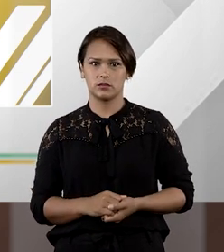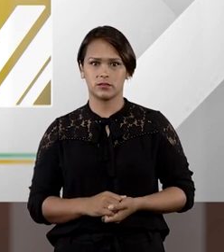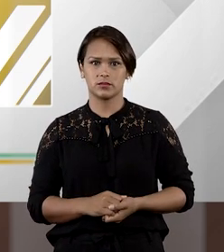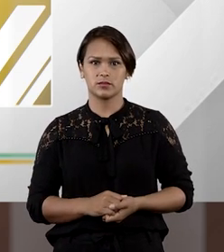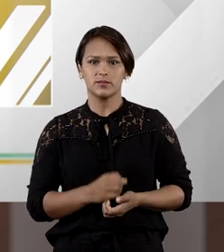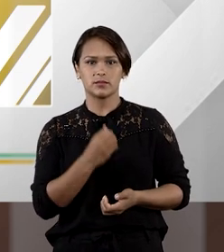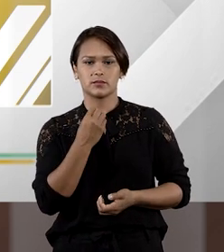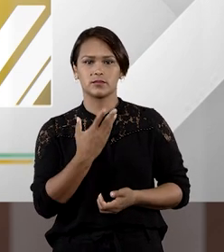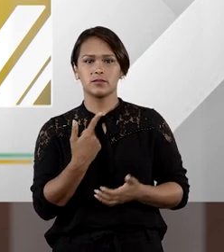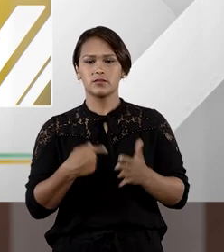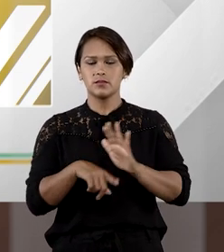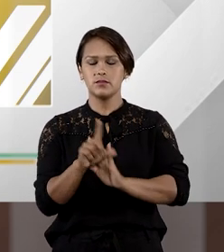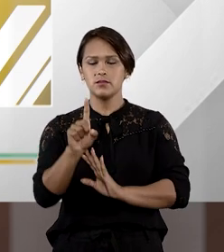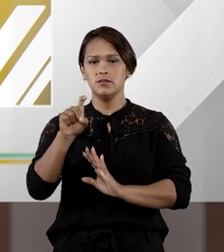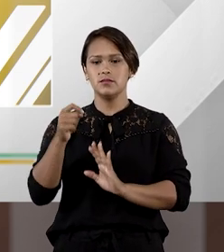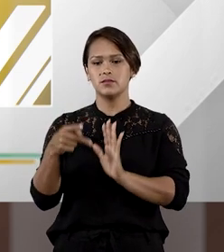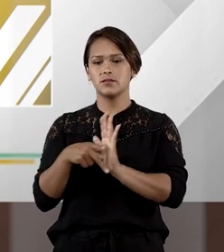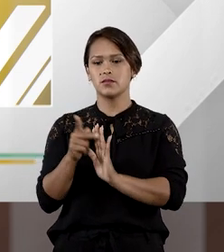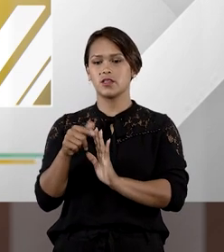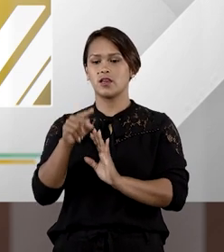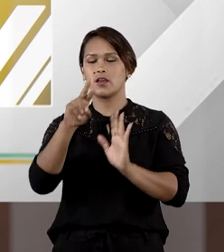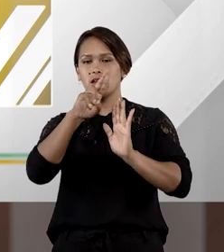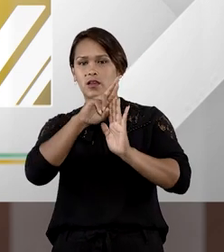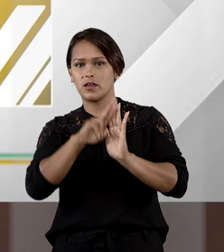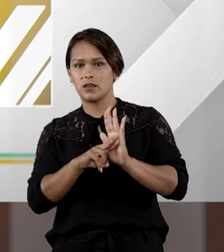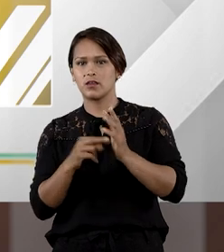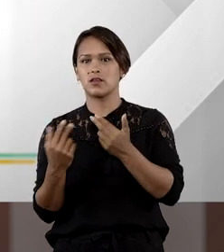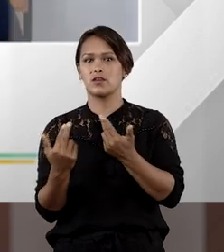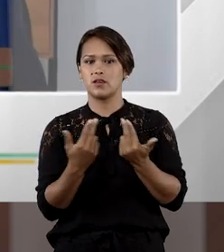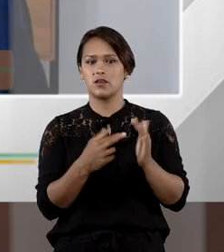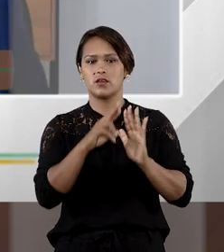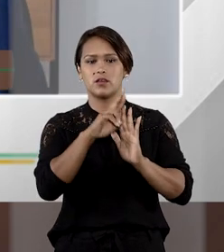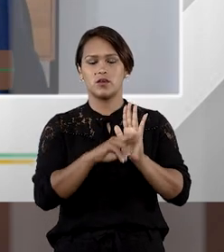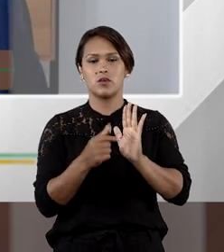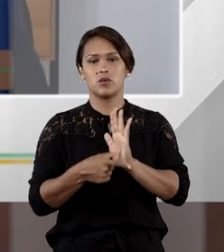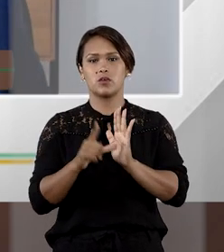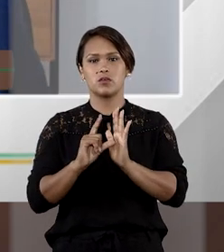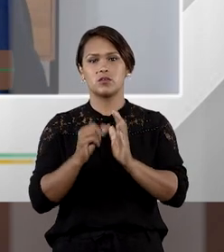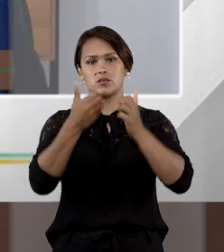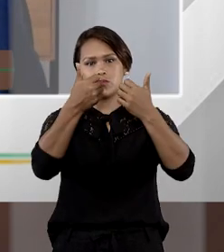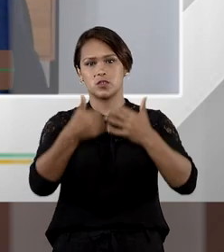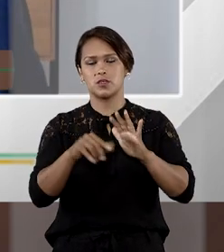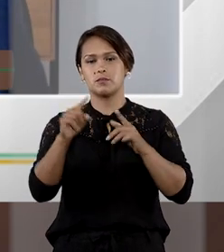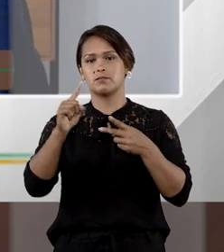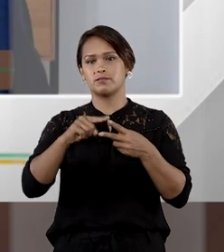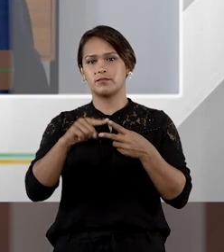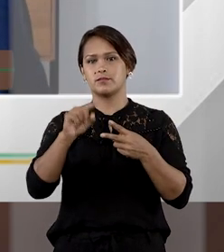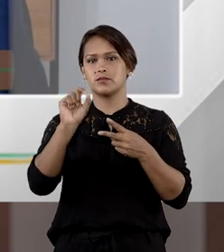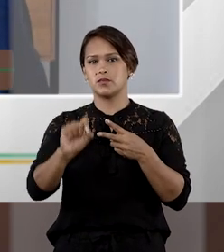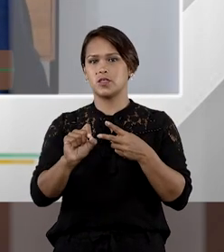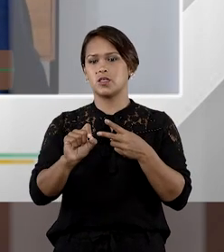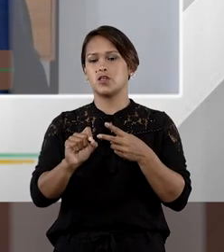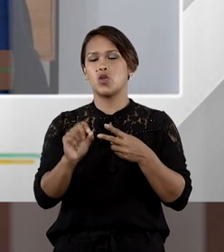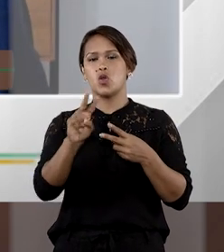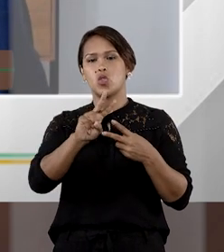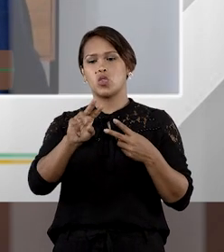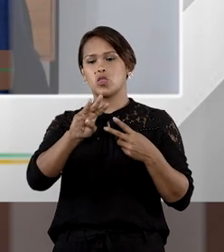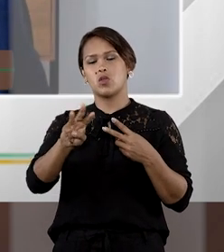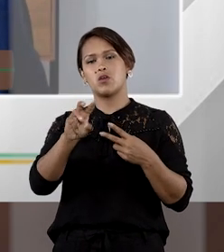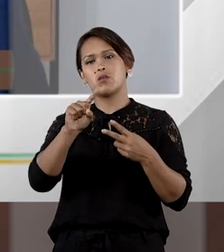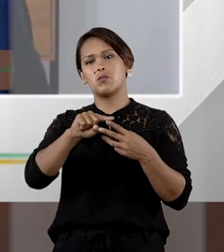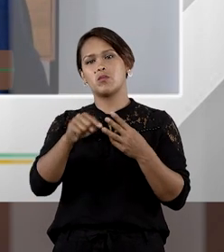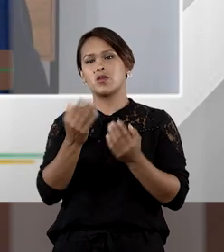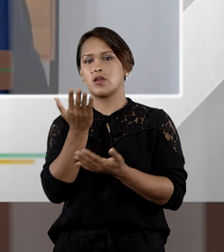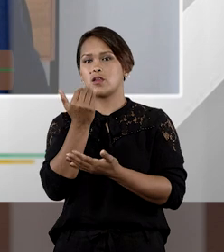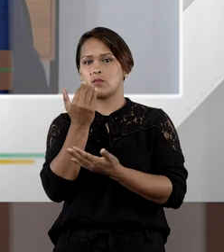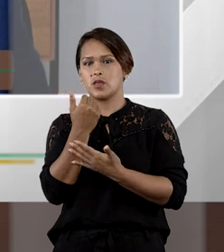Bom, quando não há renúncia, ficam aquelas regras que eu mencionei, né? Primeiro, pensar sempre no binômio ou trinômio